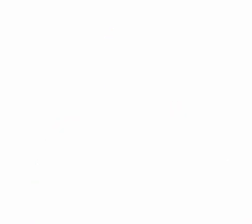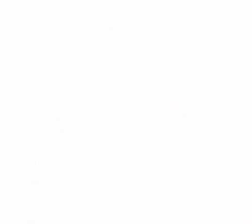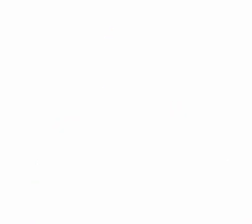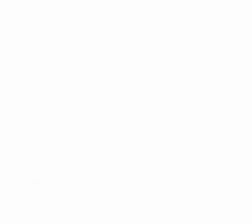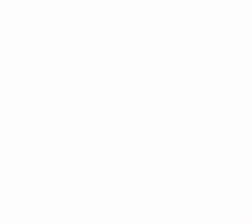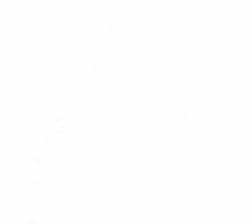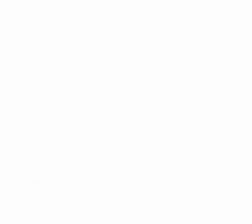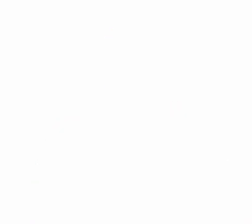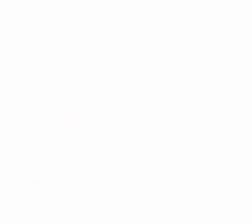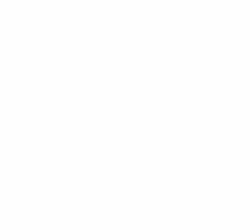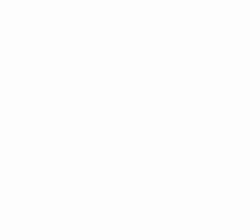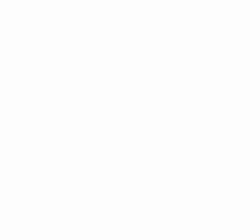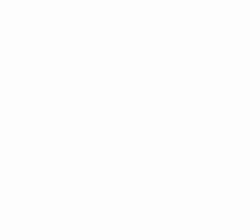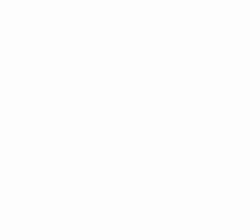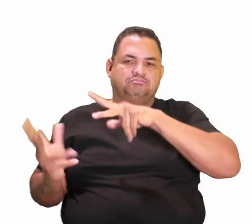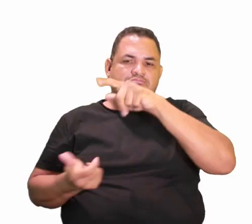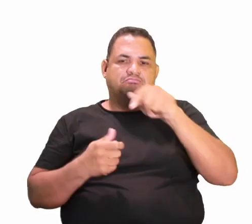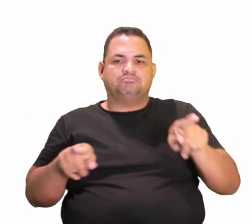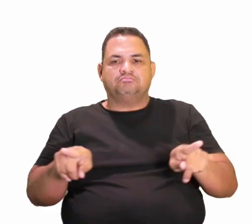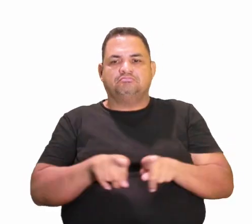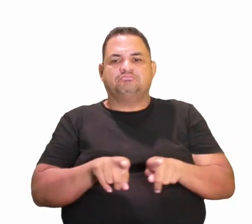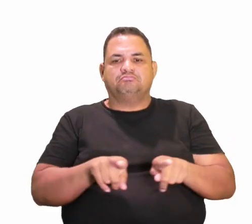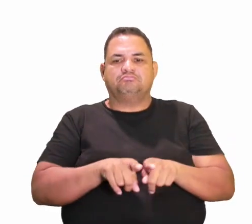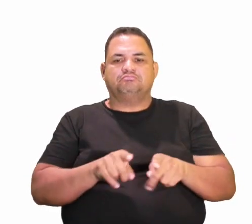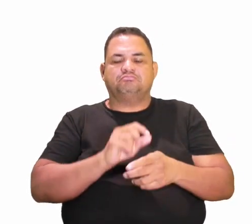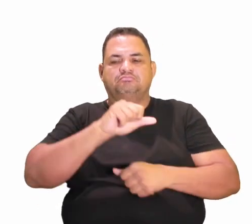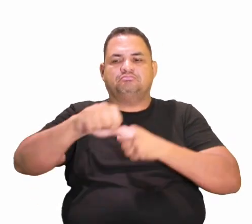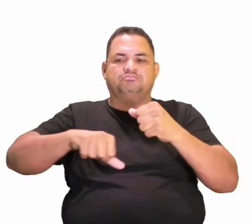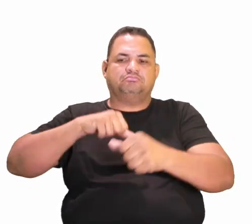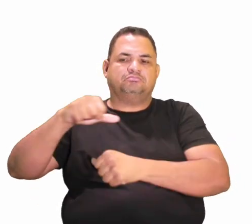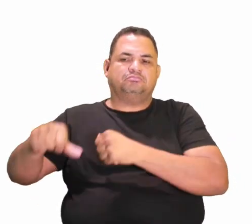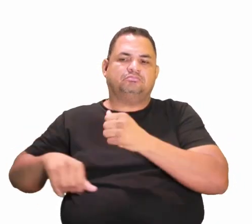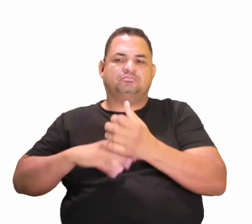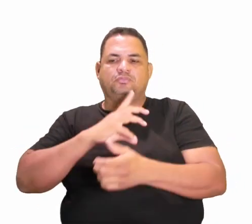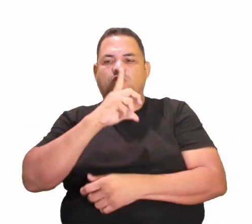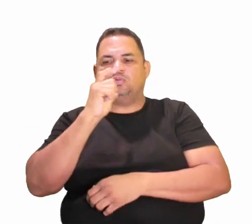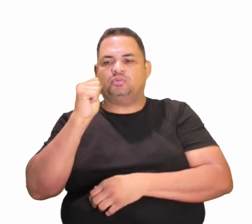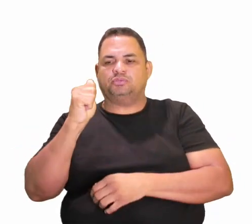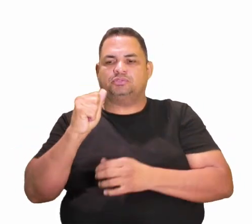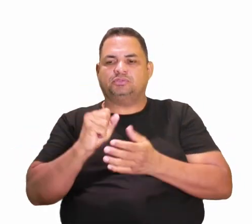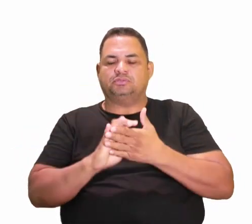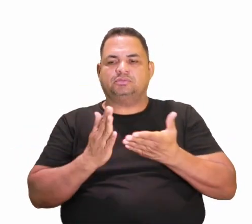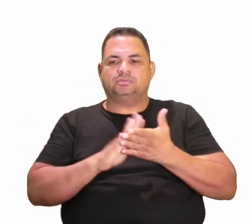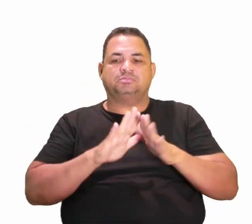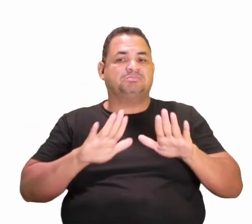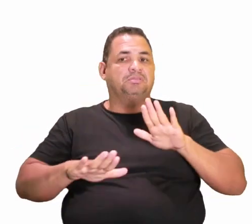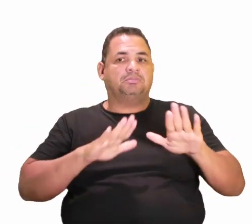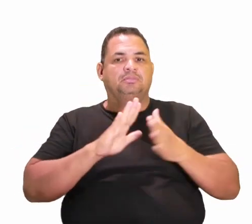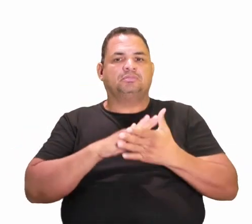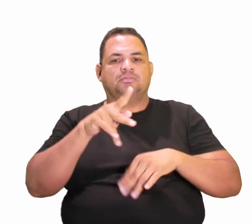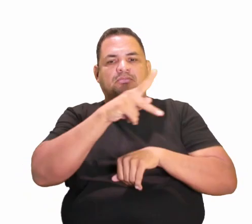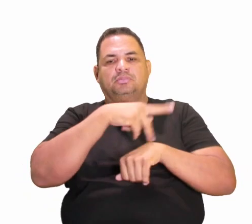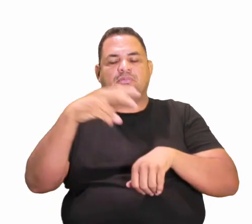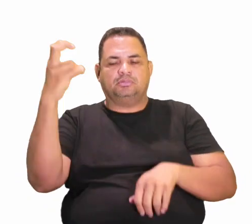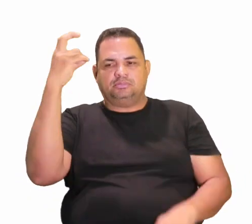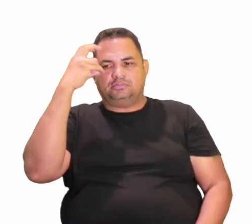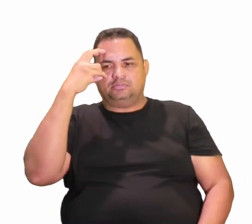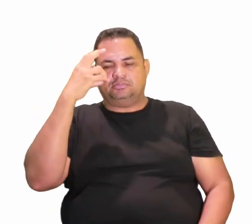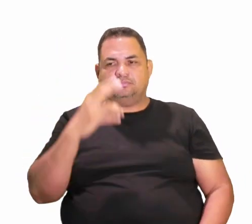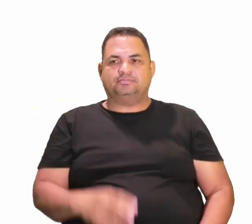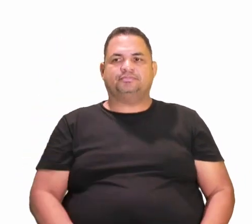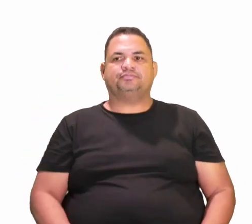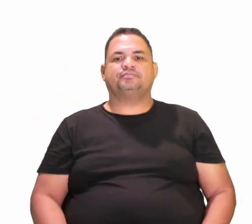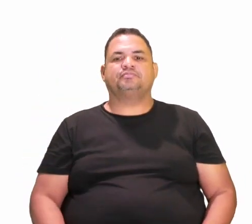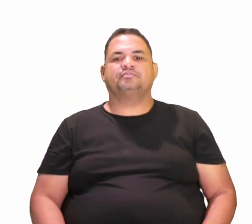outros lugares do mundo também essa data ela vai se mudando, dependendo do país, dependendo da cultura,